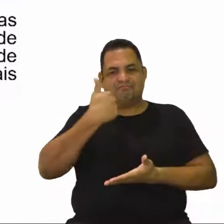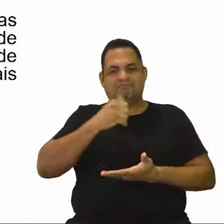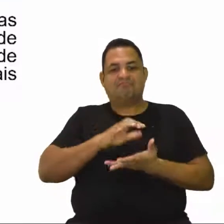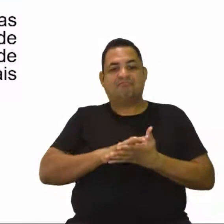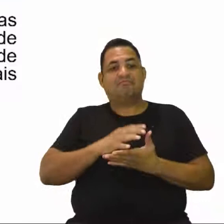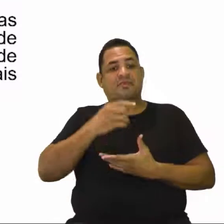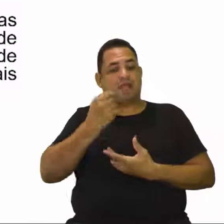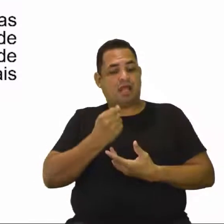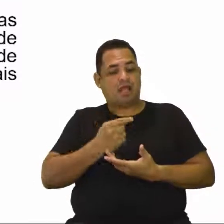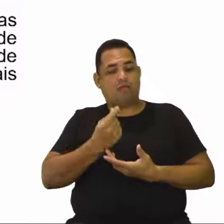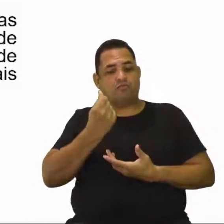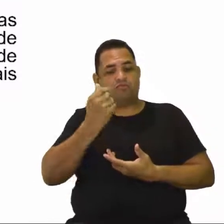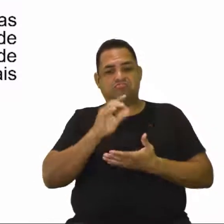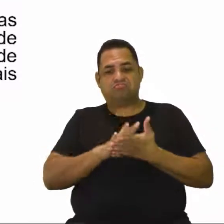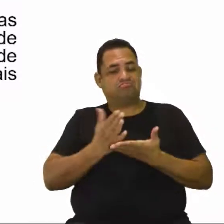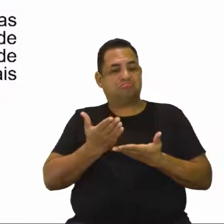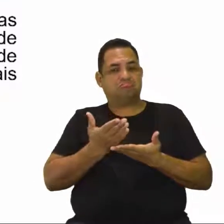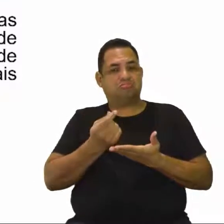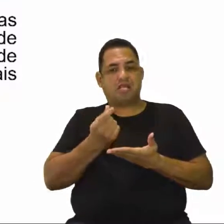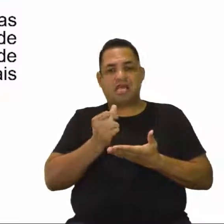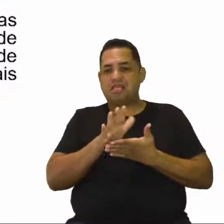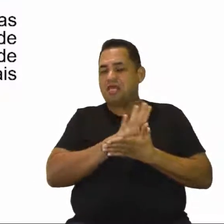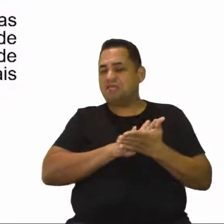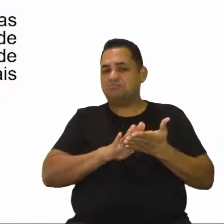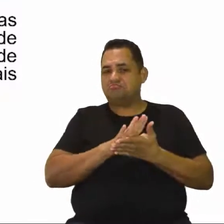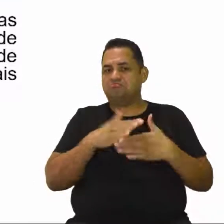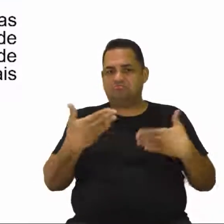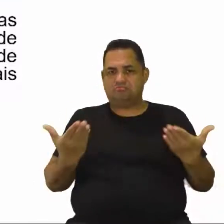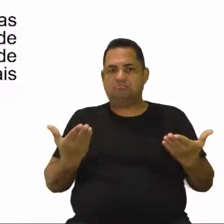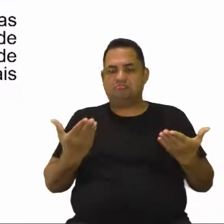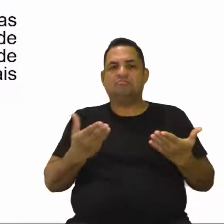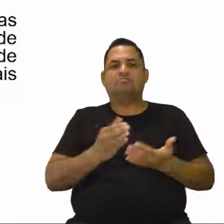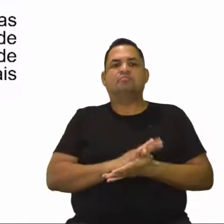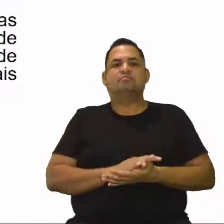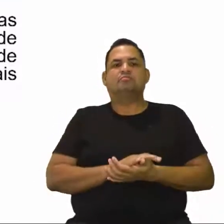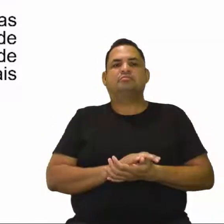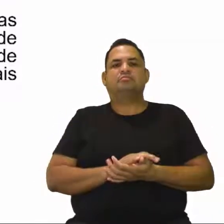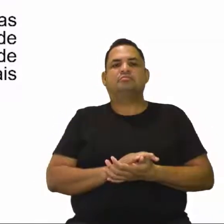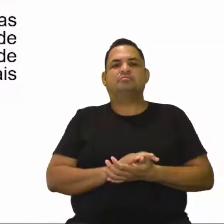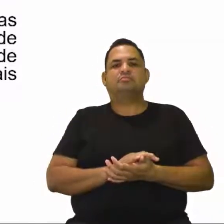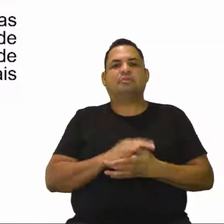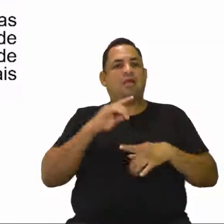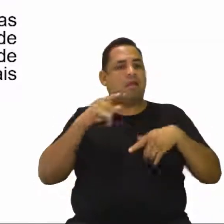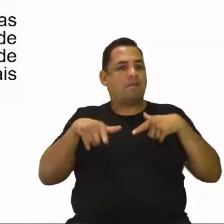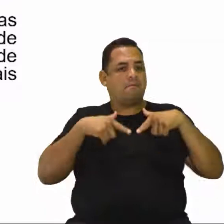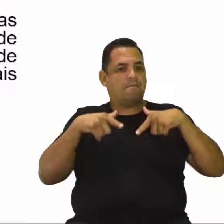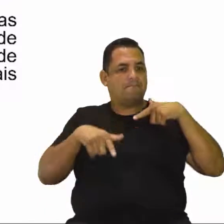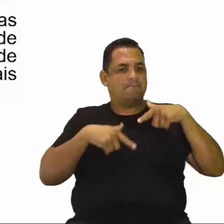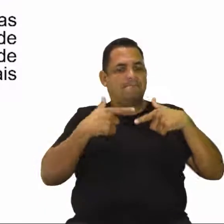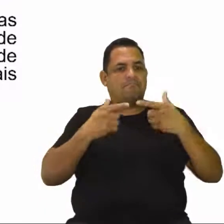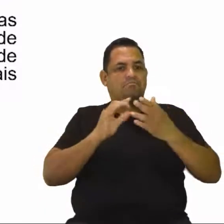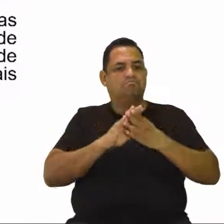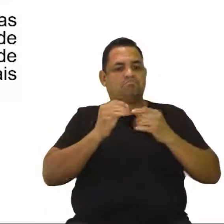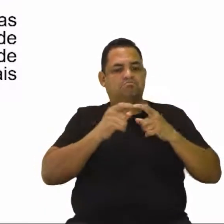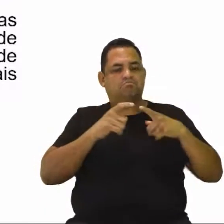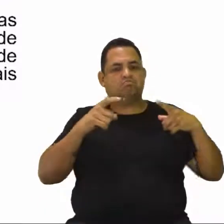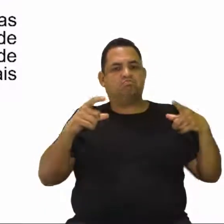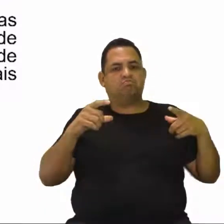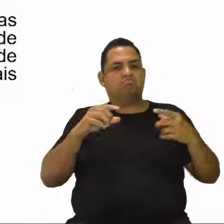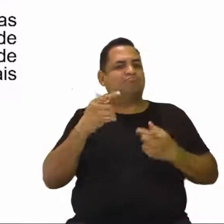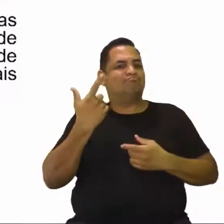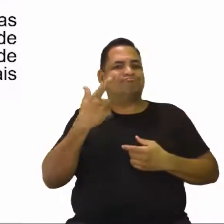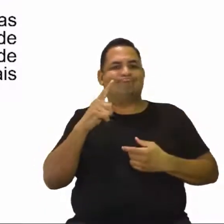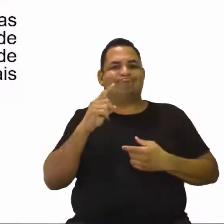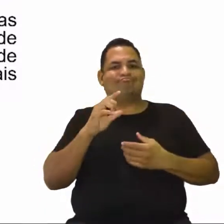ganhar um pouco do que não ganhar nada, né? Mesmo assim, a produção excedente